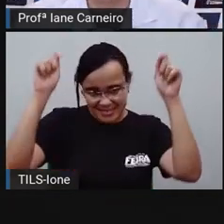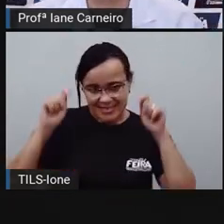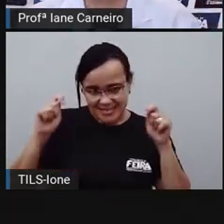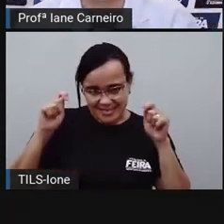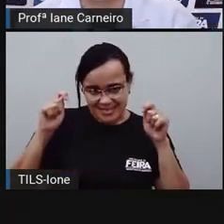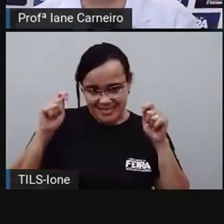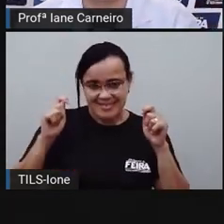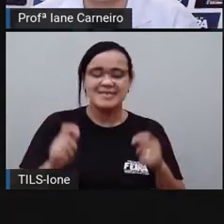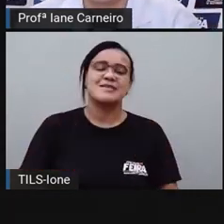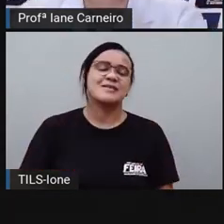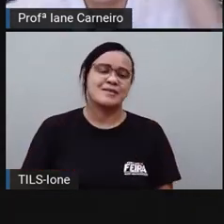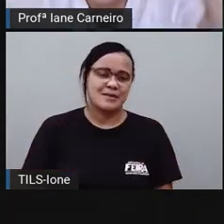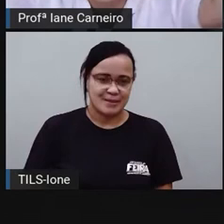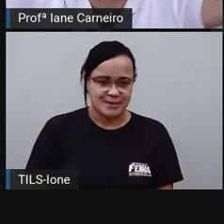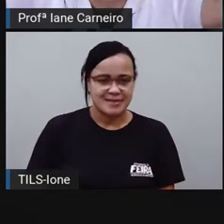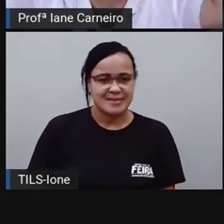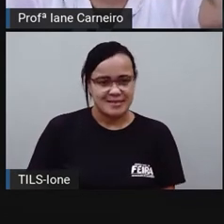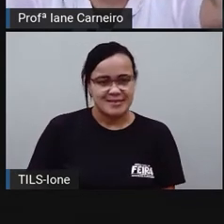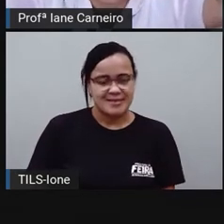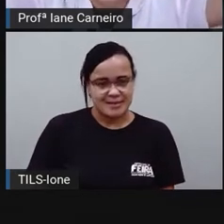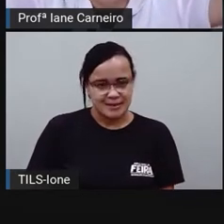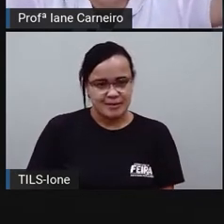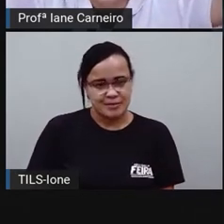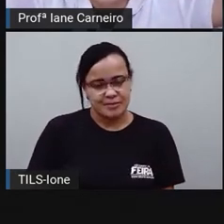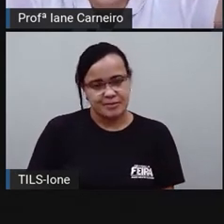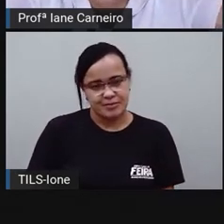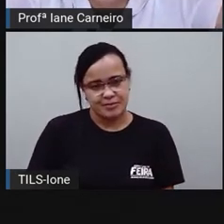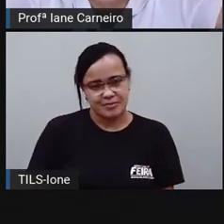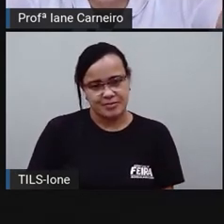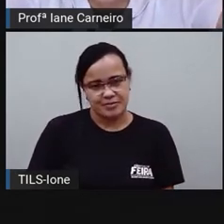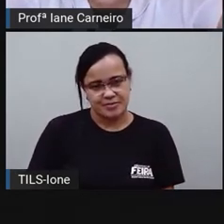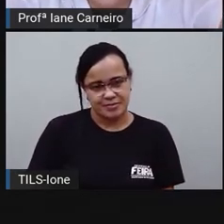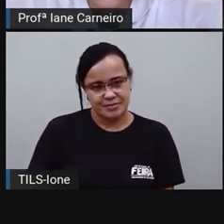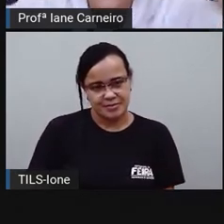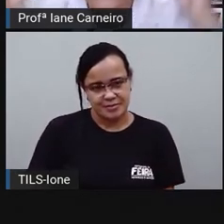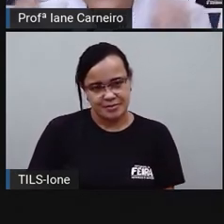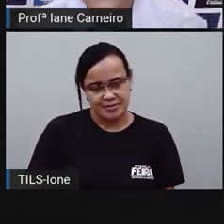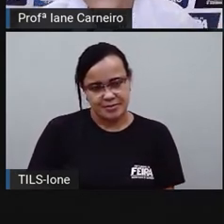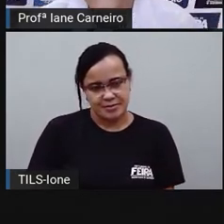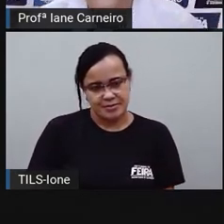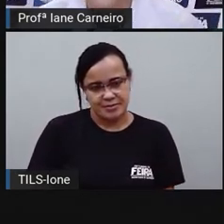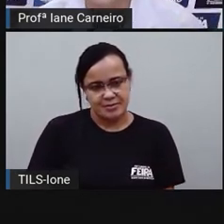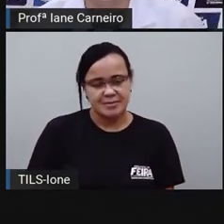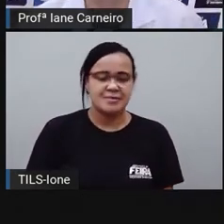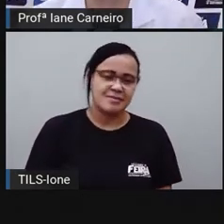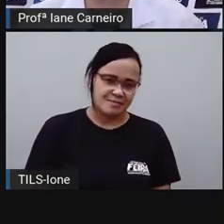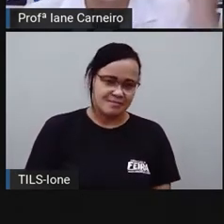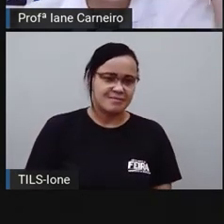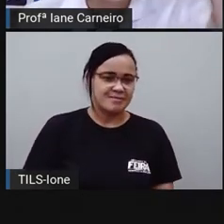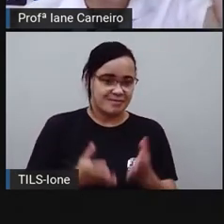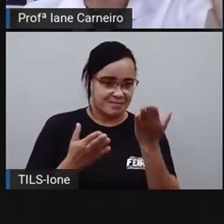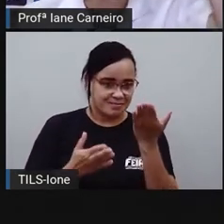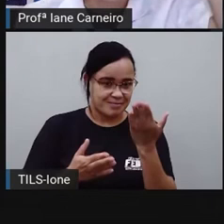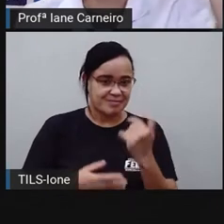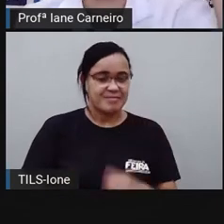Ah, ficou meu chapéu. Vou botar ele de lado para vocês verem as pontas dele. Pronto. Então, o que é que a gente